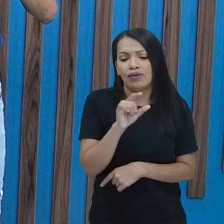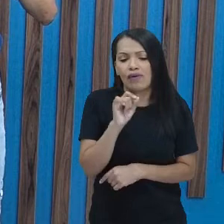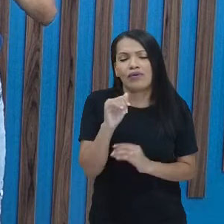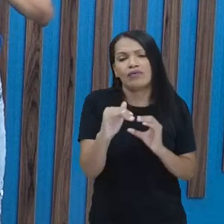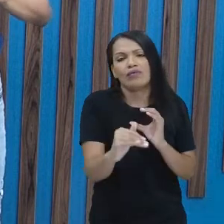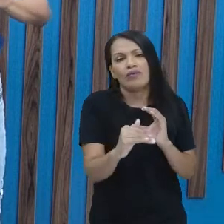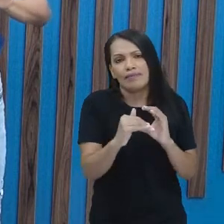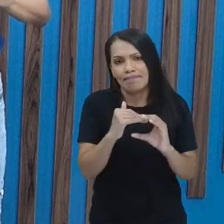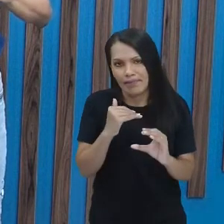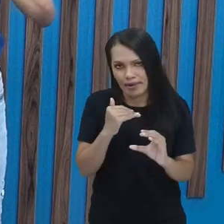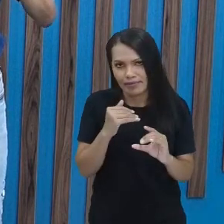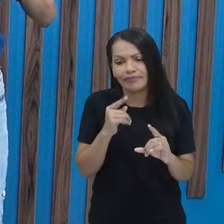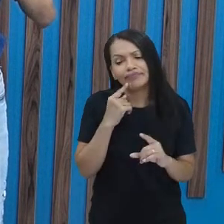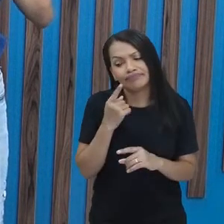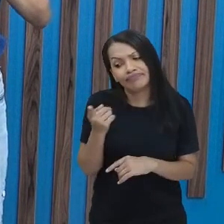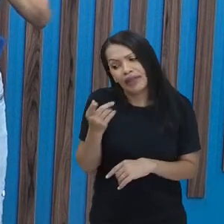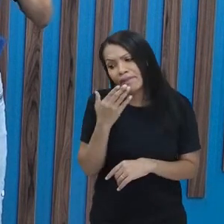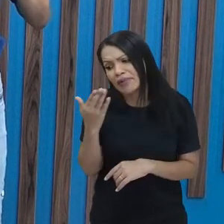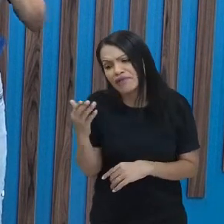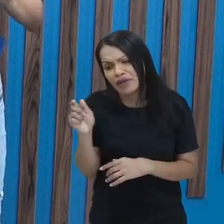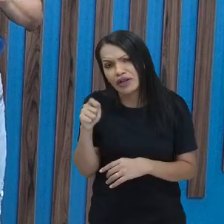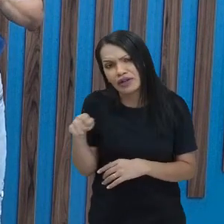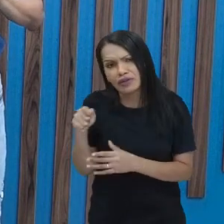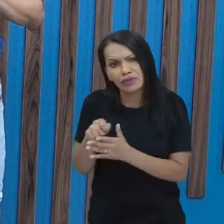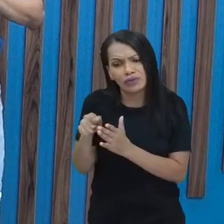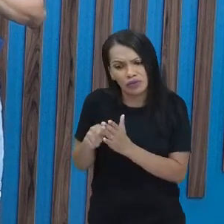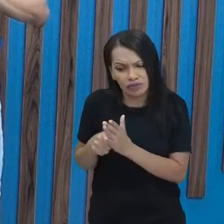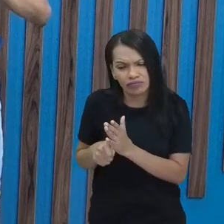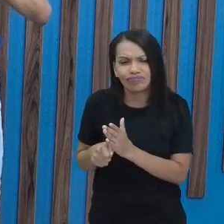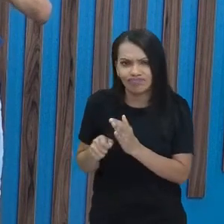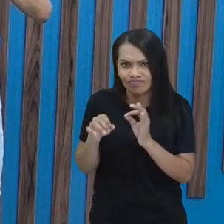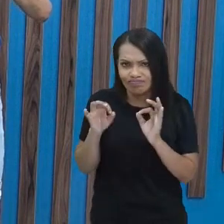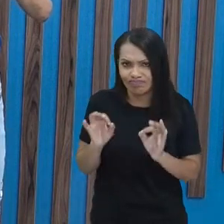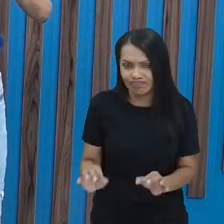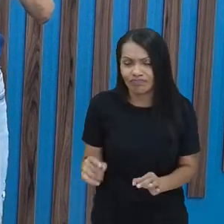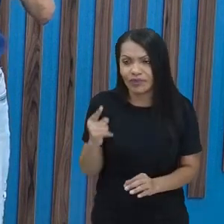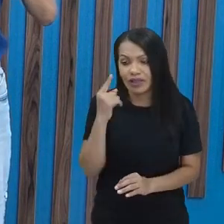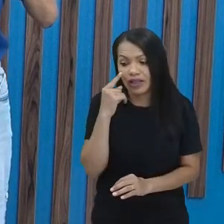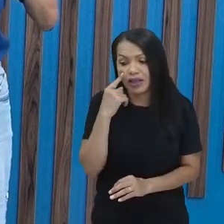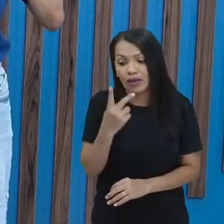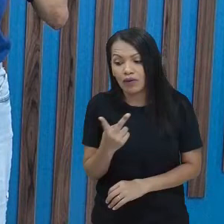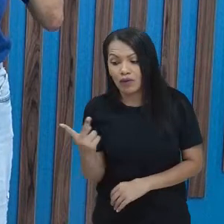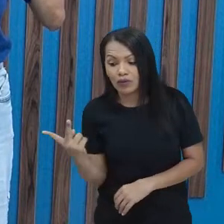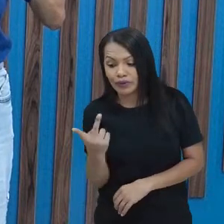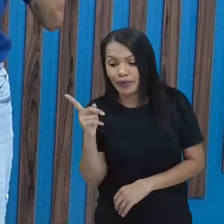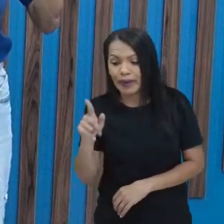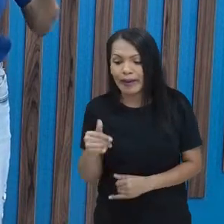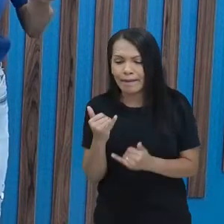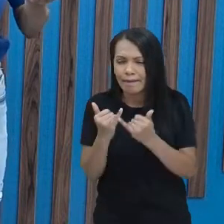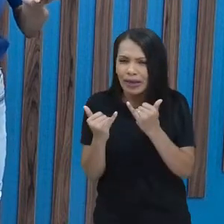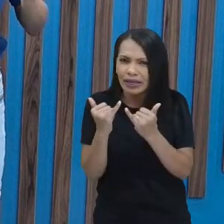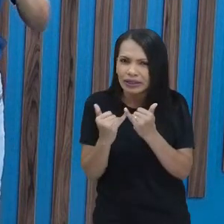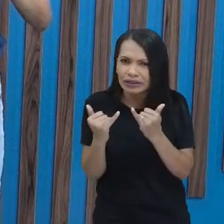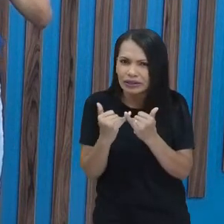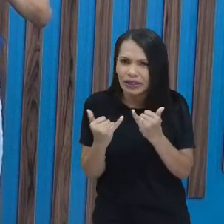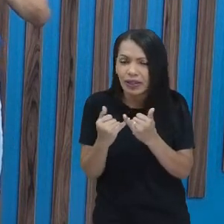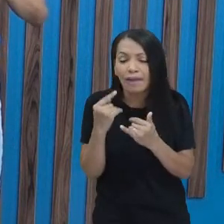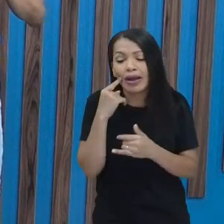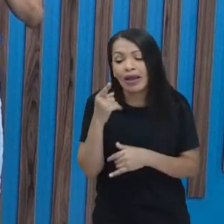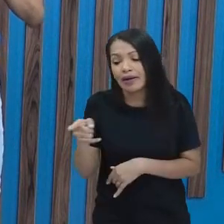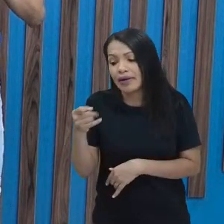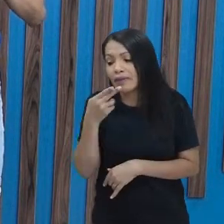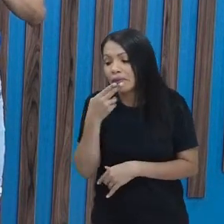A estrutura da carta, porque o e-mail é bem parecido, tá? Só que ele é por meio eletrônico, tá?